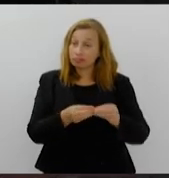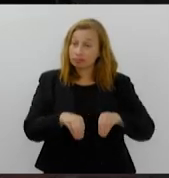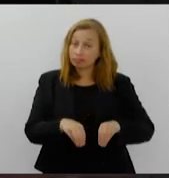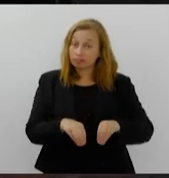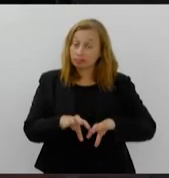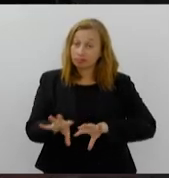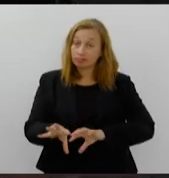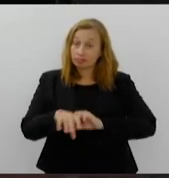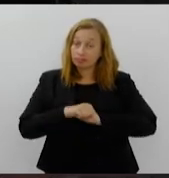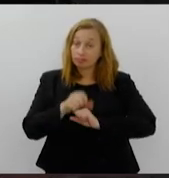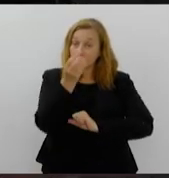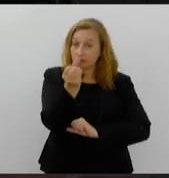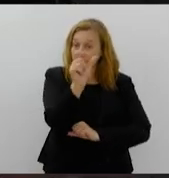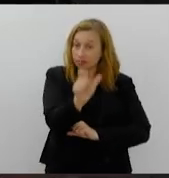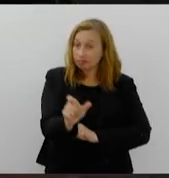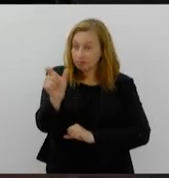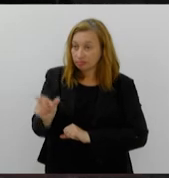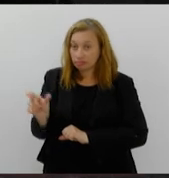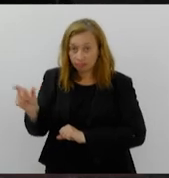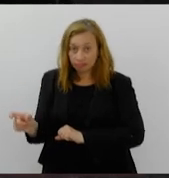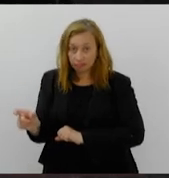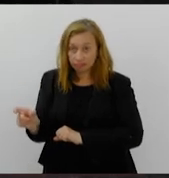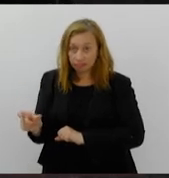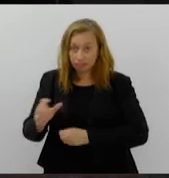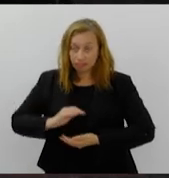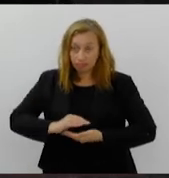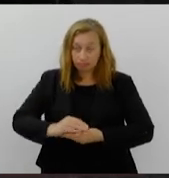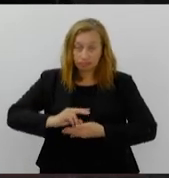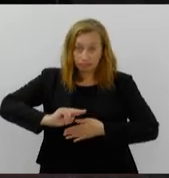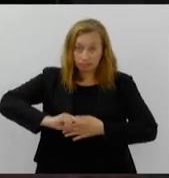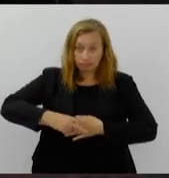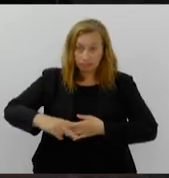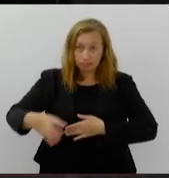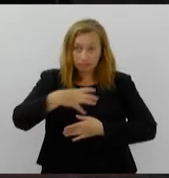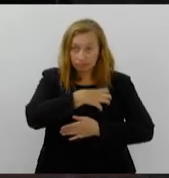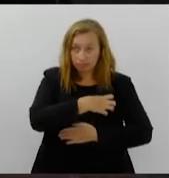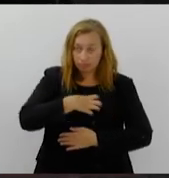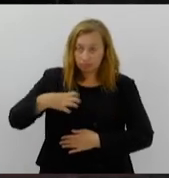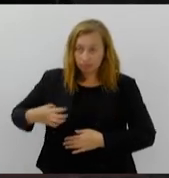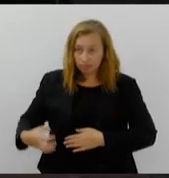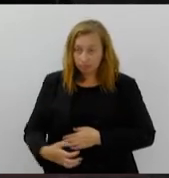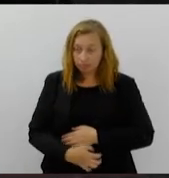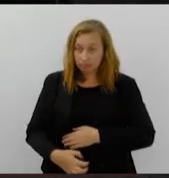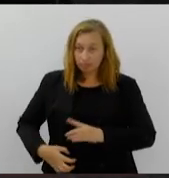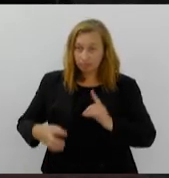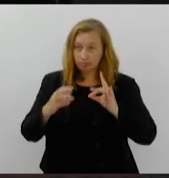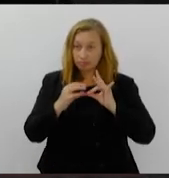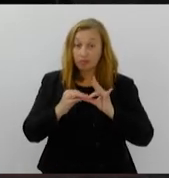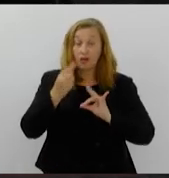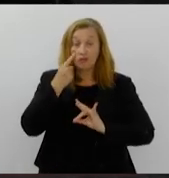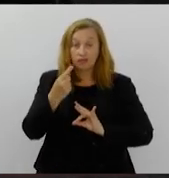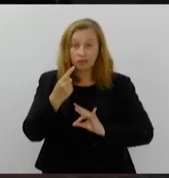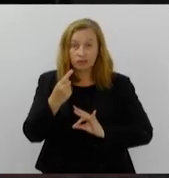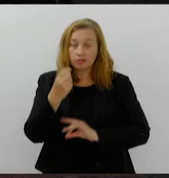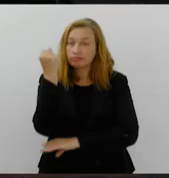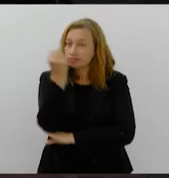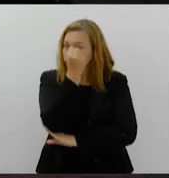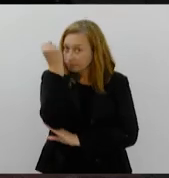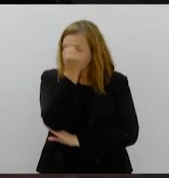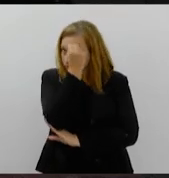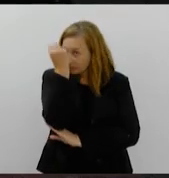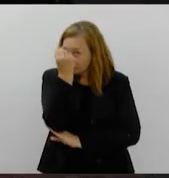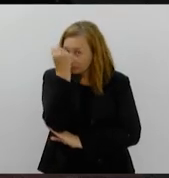6 pessoas com órgãos infectados com HIV, a gente vê a gravidade do feudo que